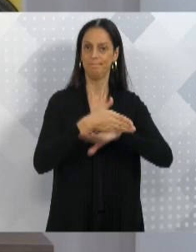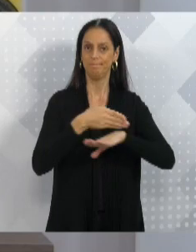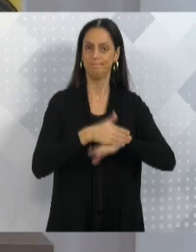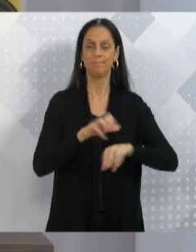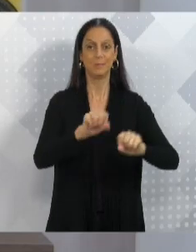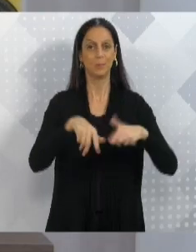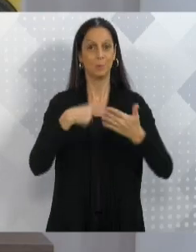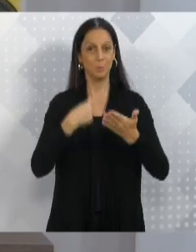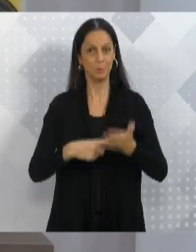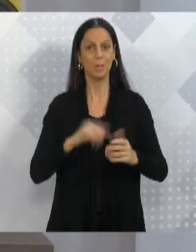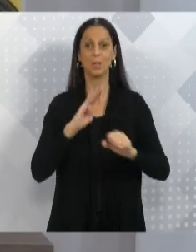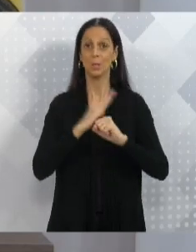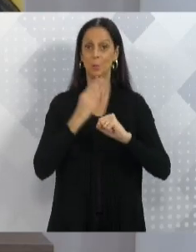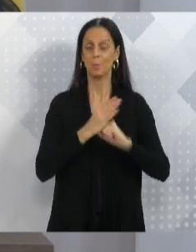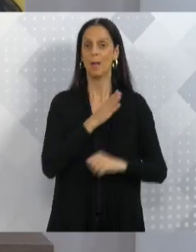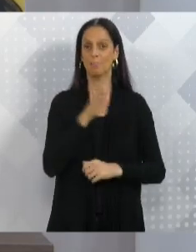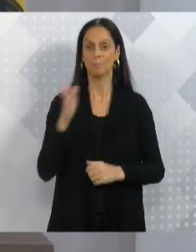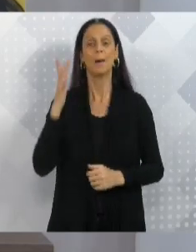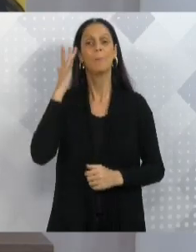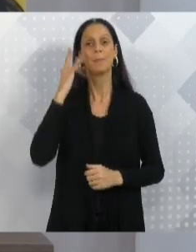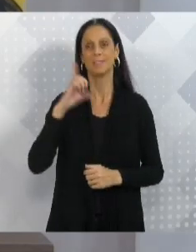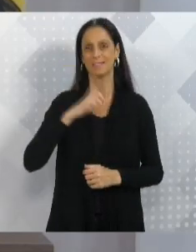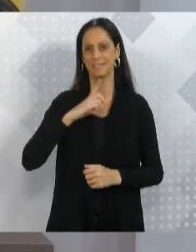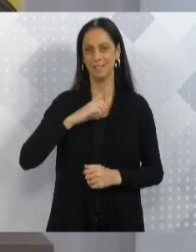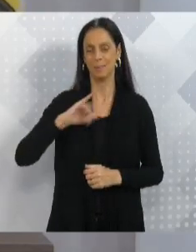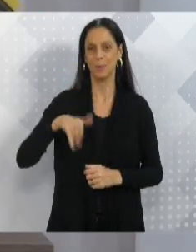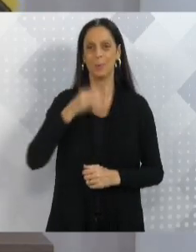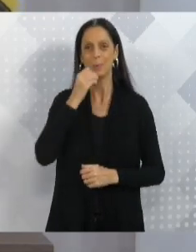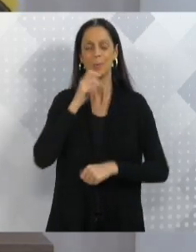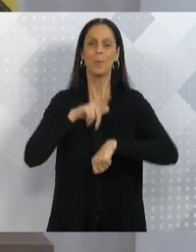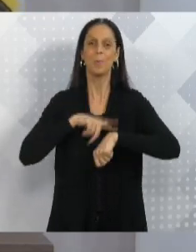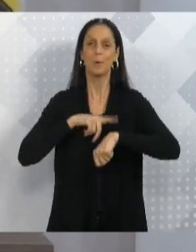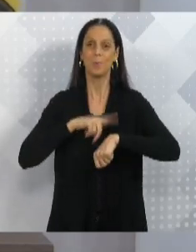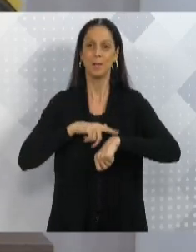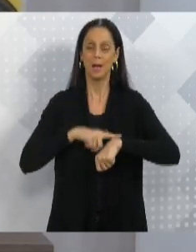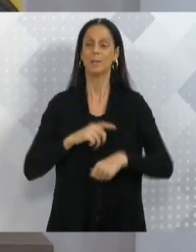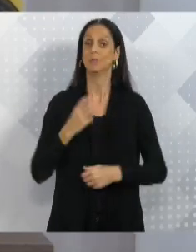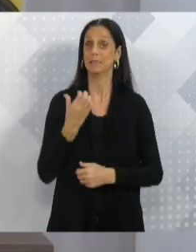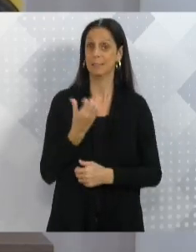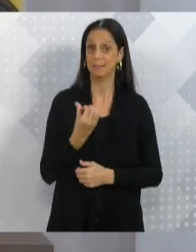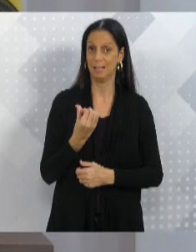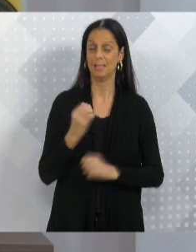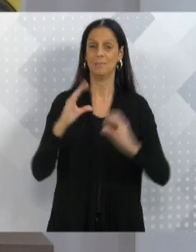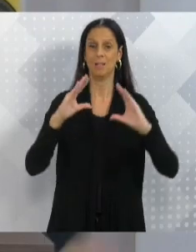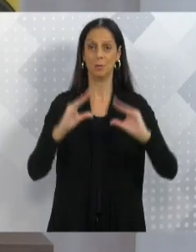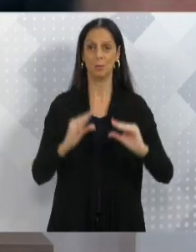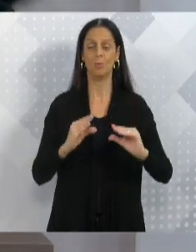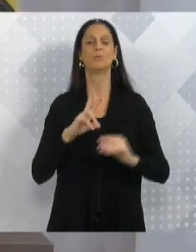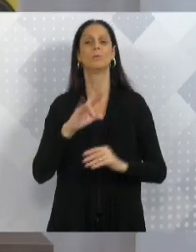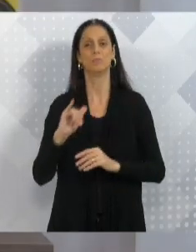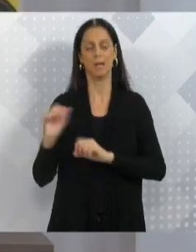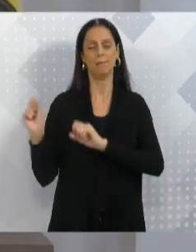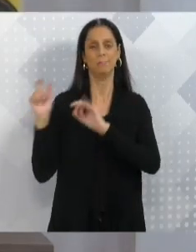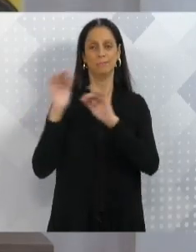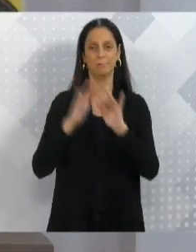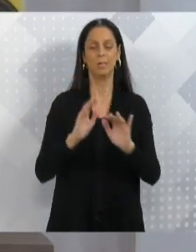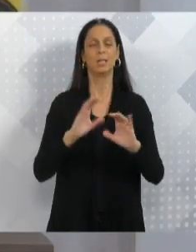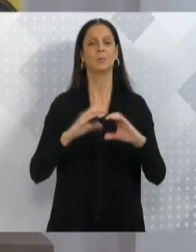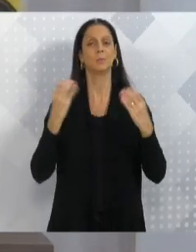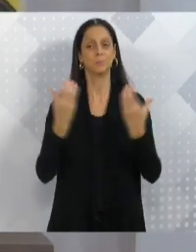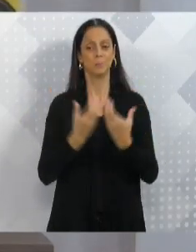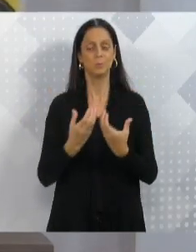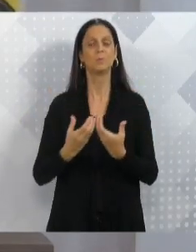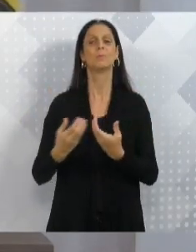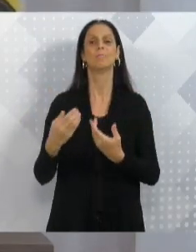itinerantes. Então, vamos ter essa oportunidade amanhã, já a partir das 18 horas, lá no Clube Castilho Garcia Jordão, e toda a comunidade do Grande Garcia e região convidada